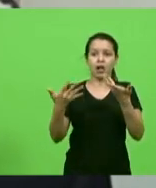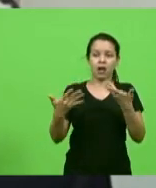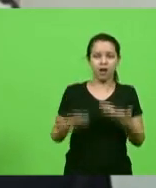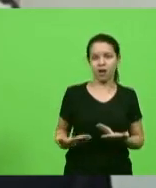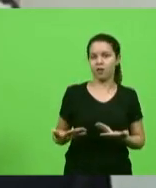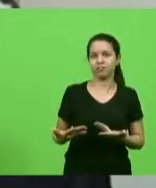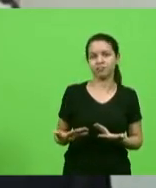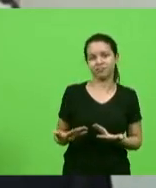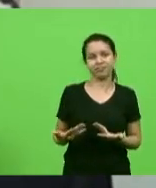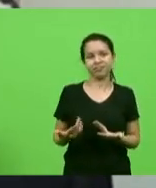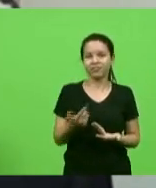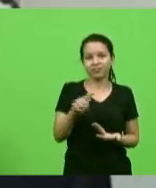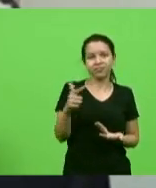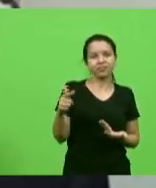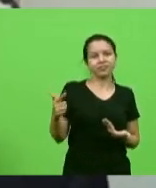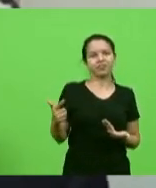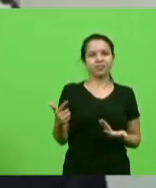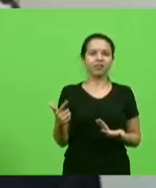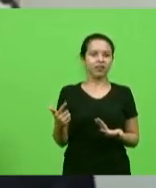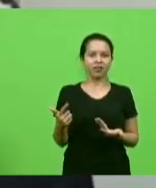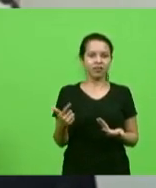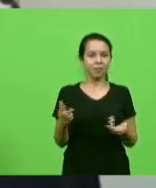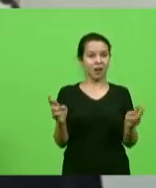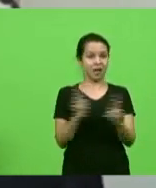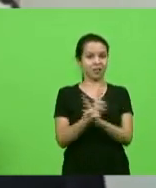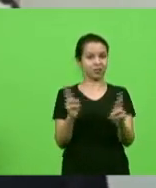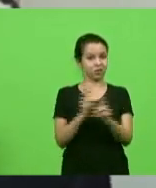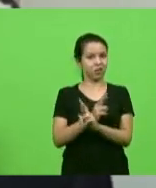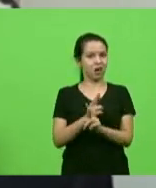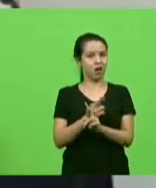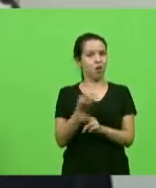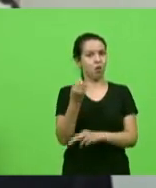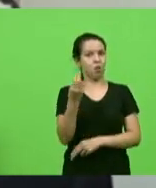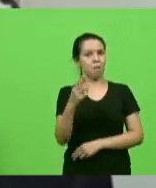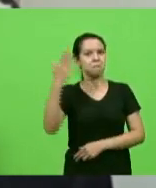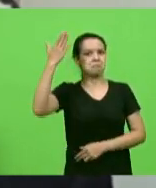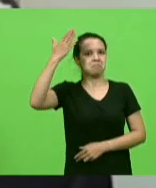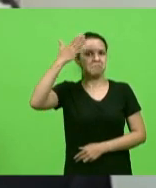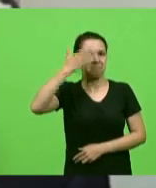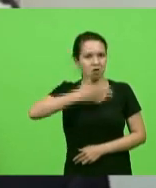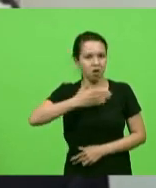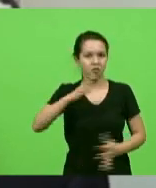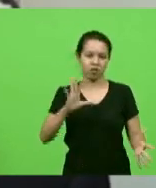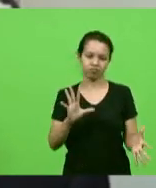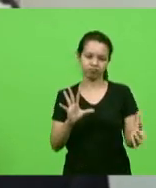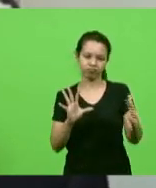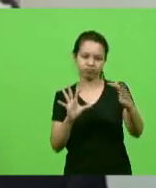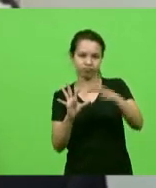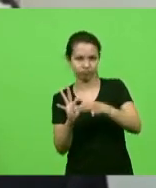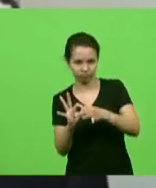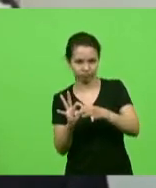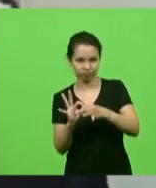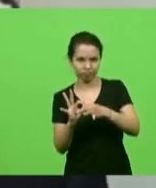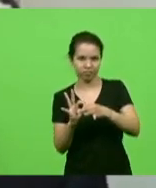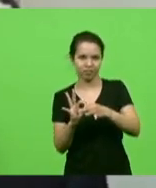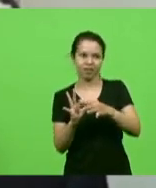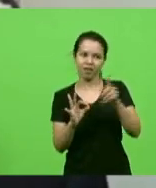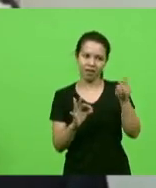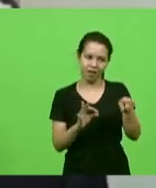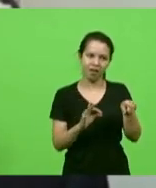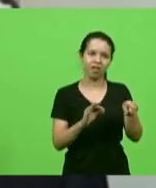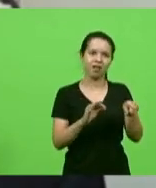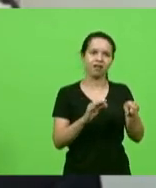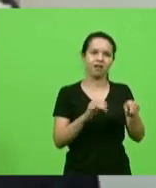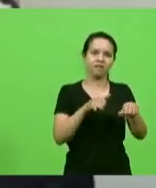indiciário capaz de relacionar o evidenciar liame entre a suposta fraude na